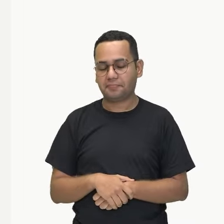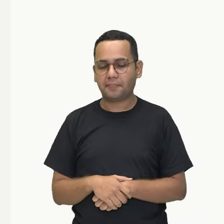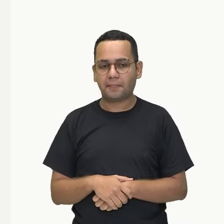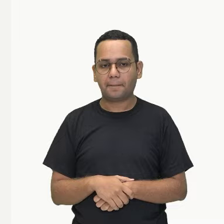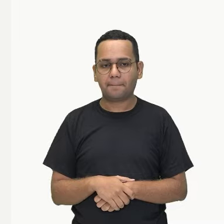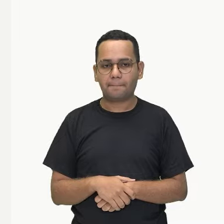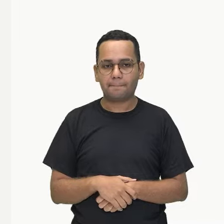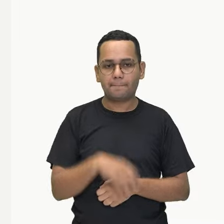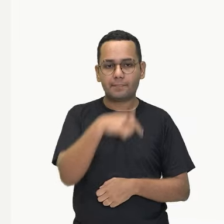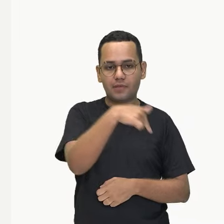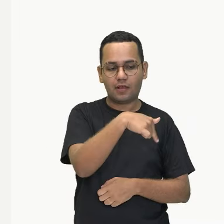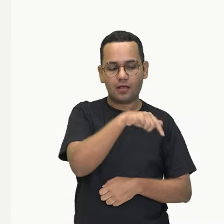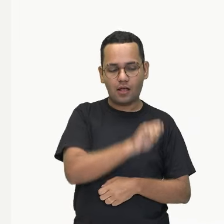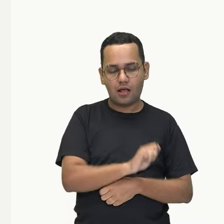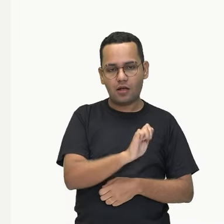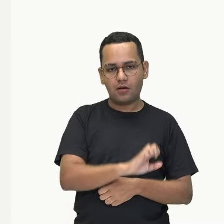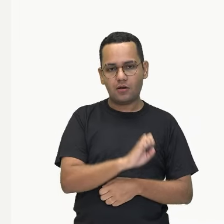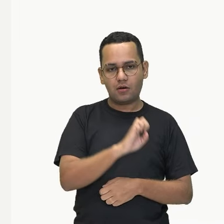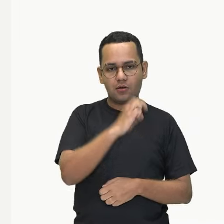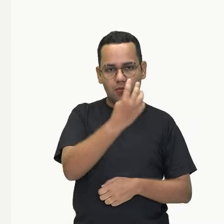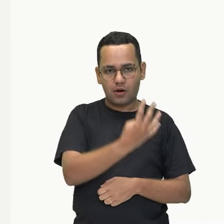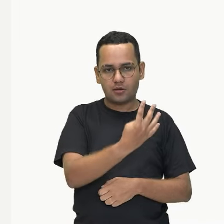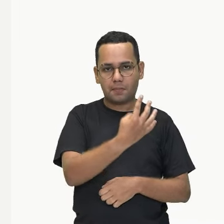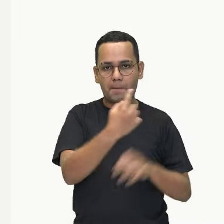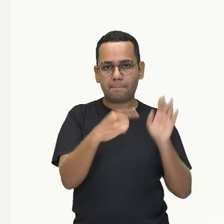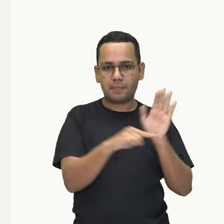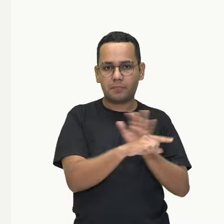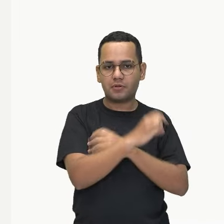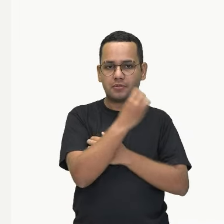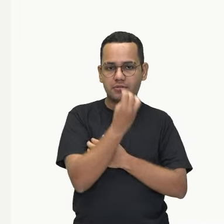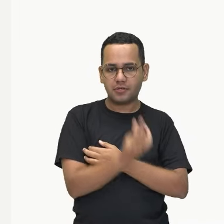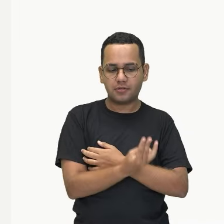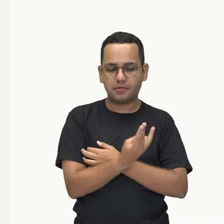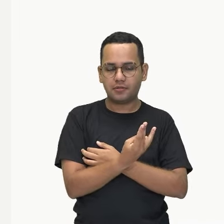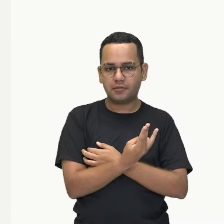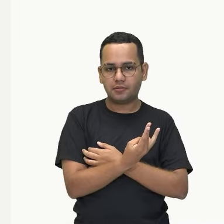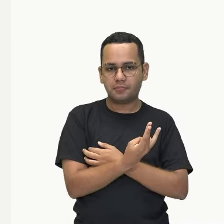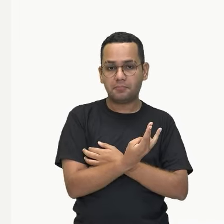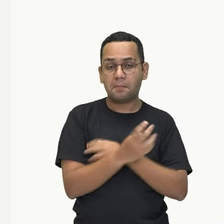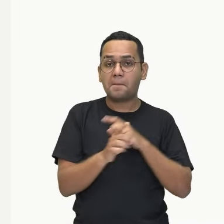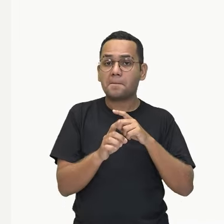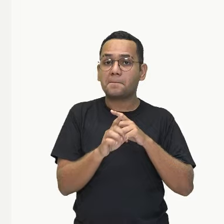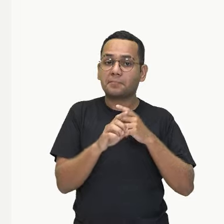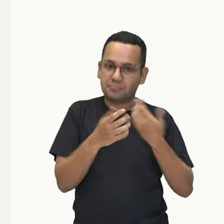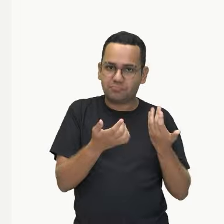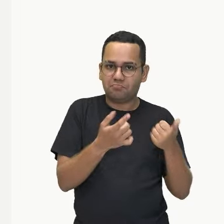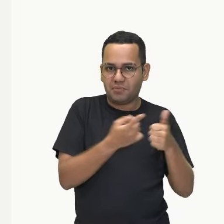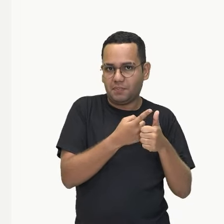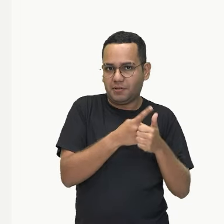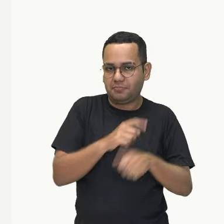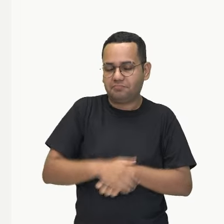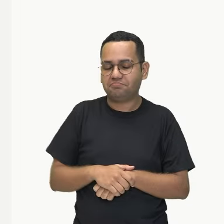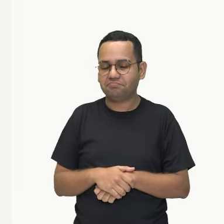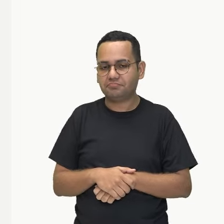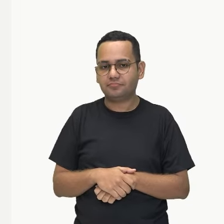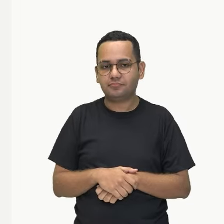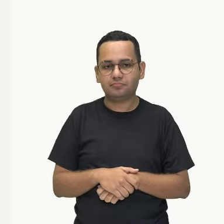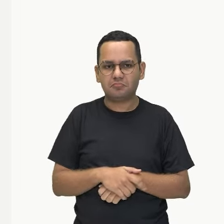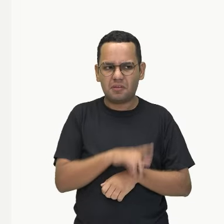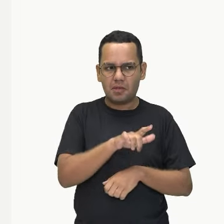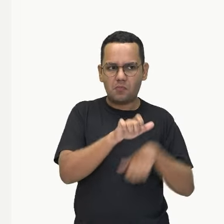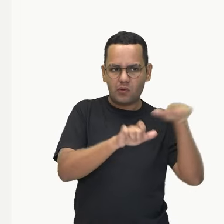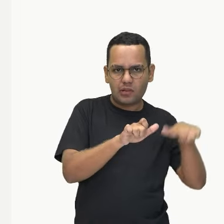meu 7a elevado à quarta menos 3, que é o meu primeiro polinômio, não vou alterar